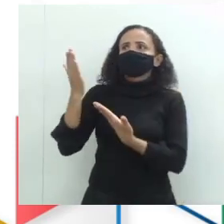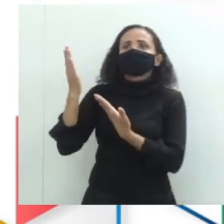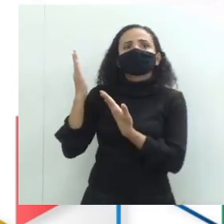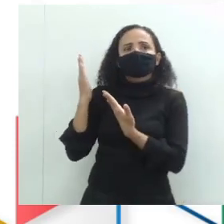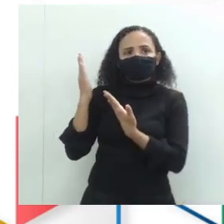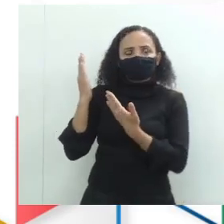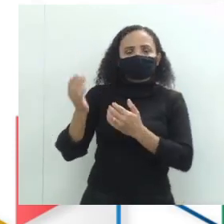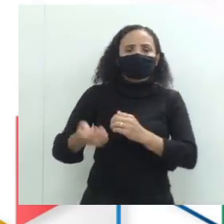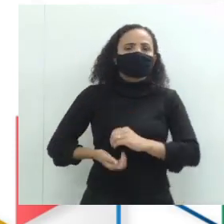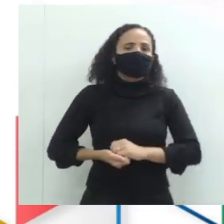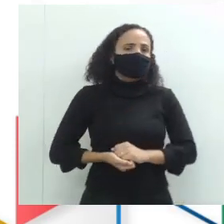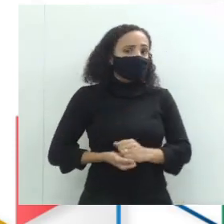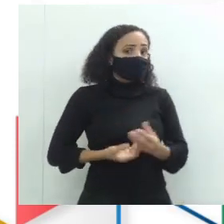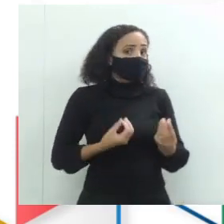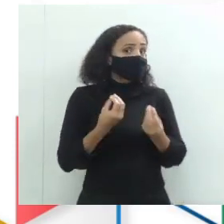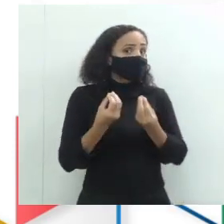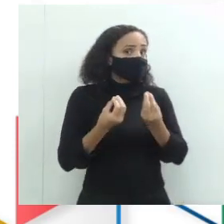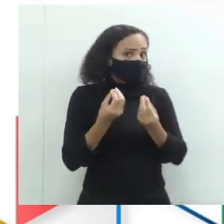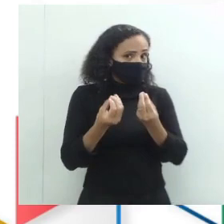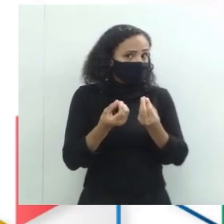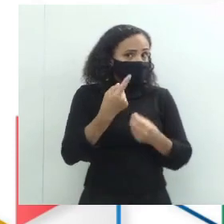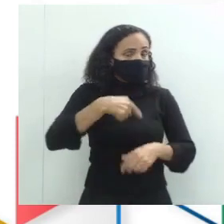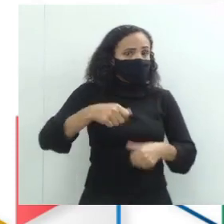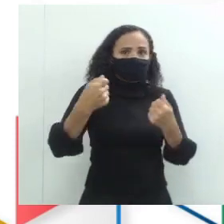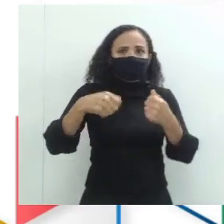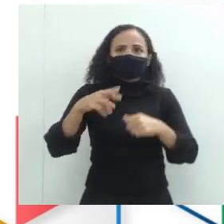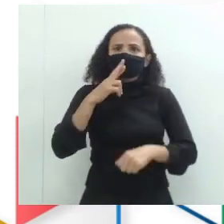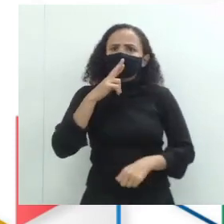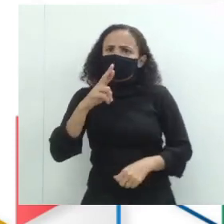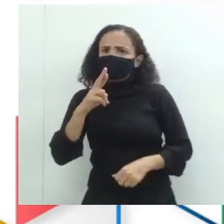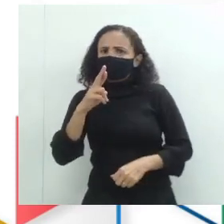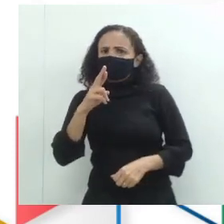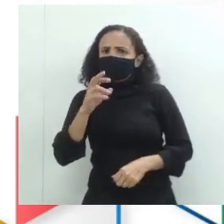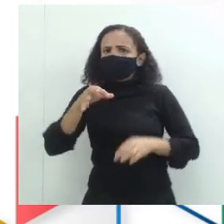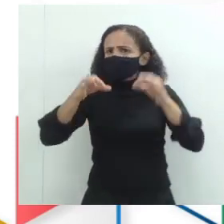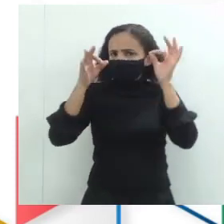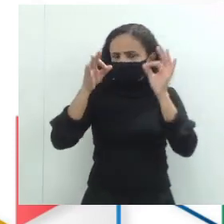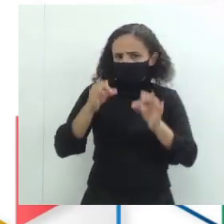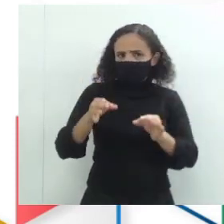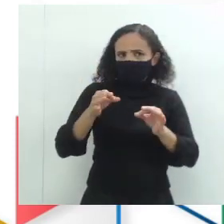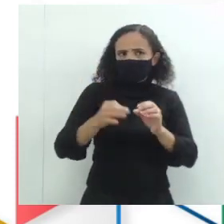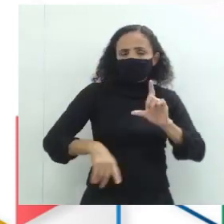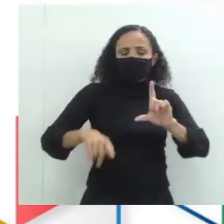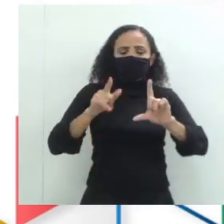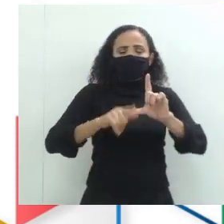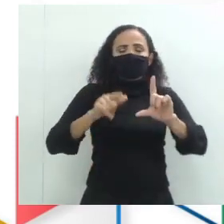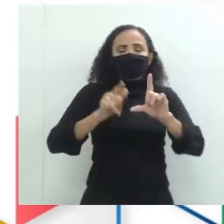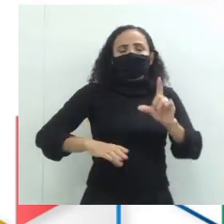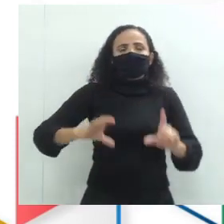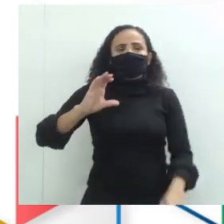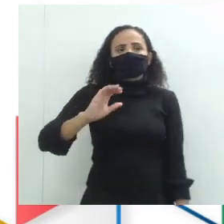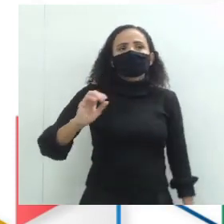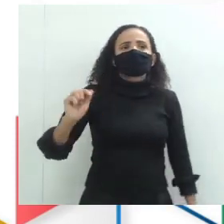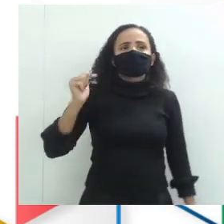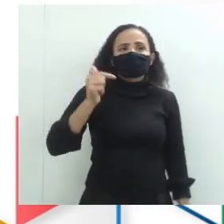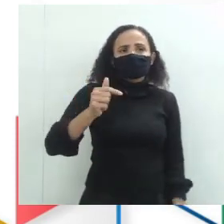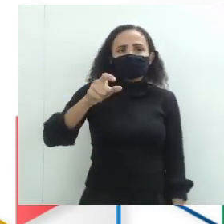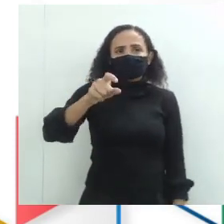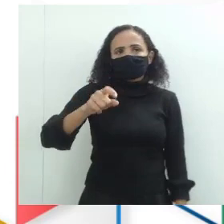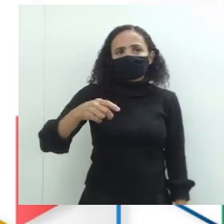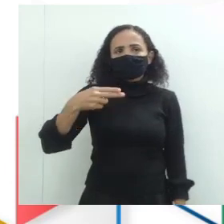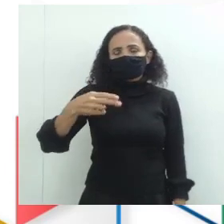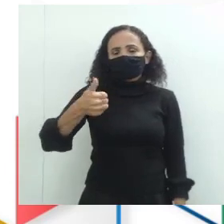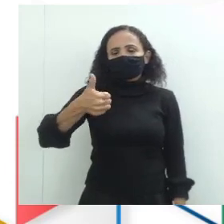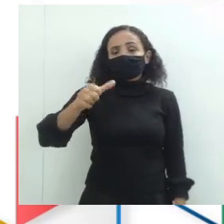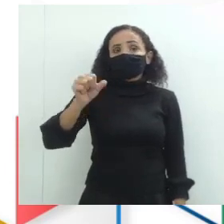a 0 e x igual a menos 5. São equivalentes? Letra C, 2x igual a 18